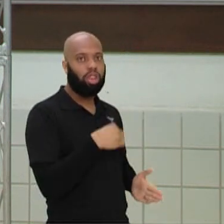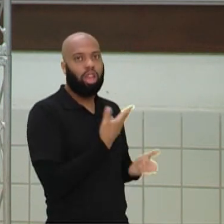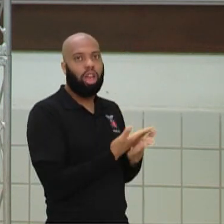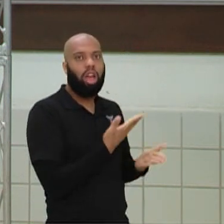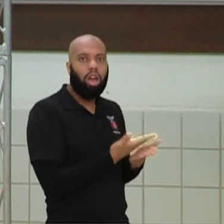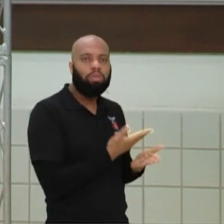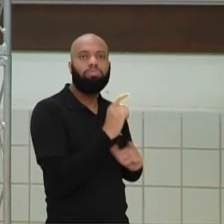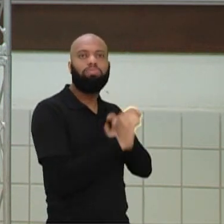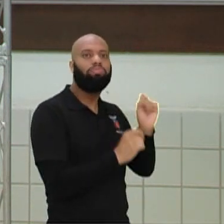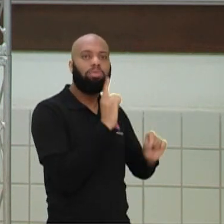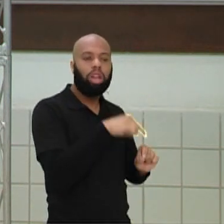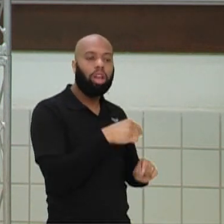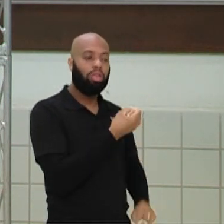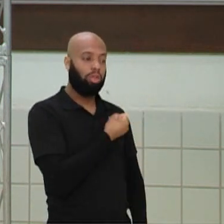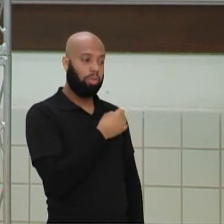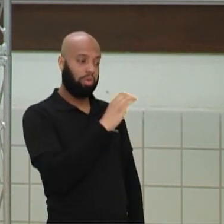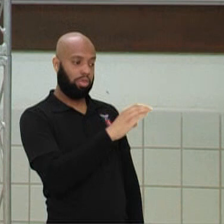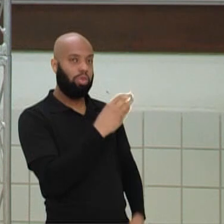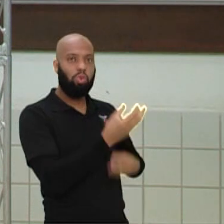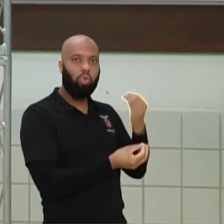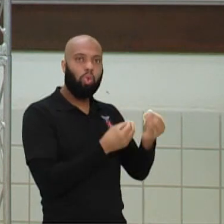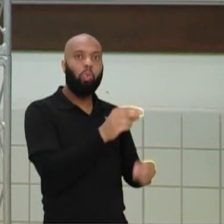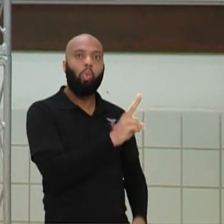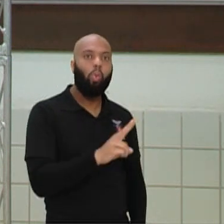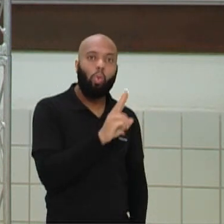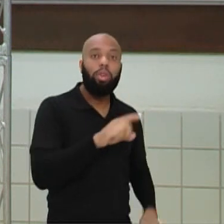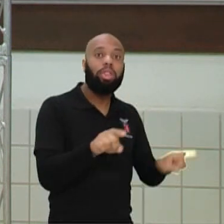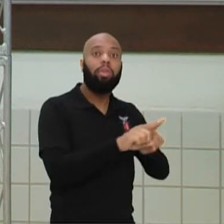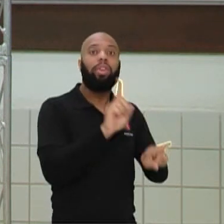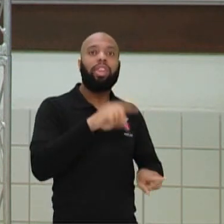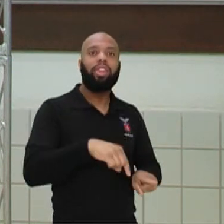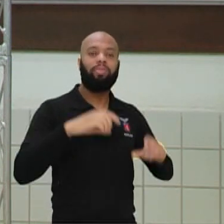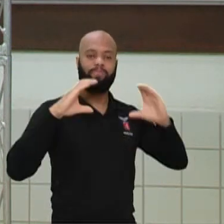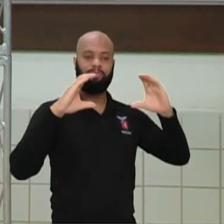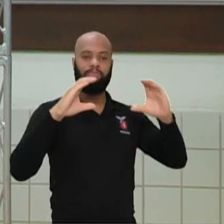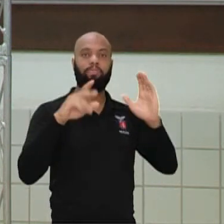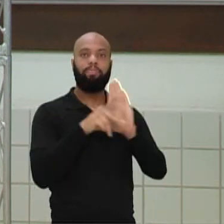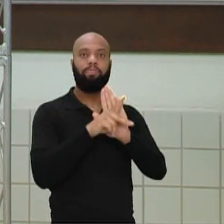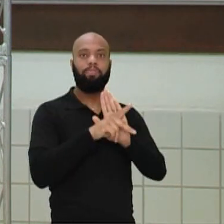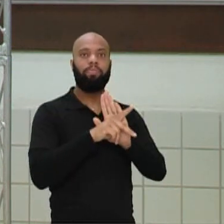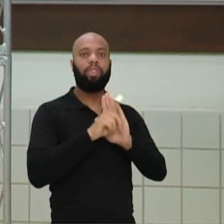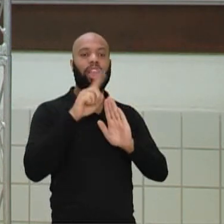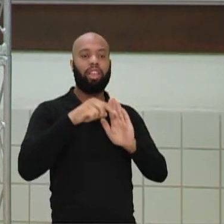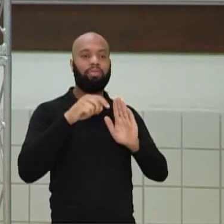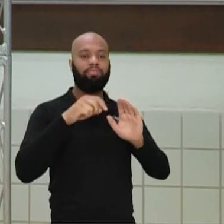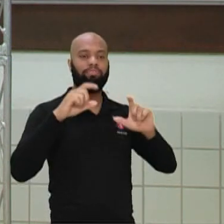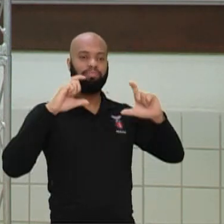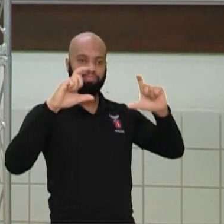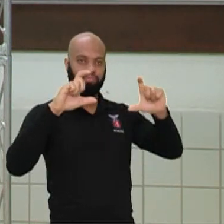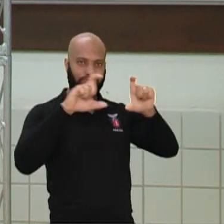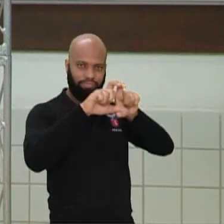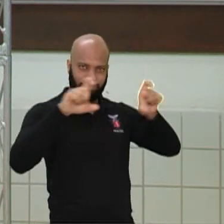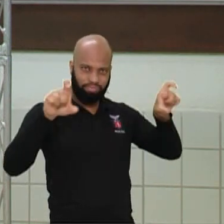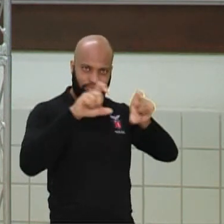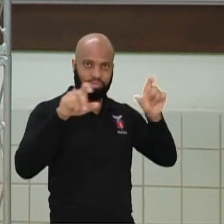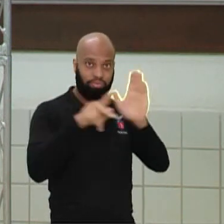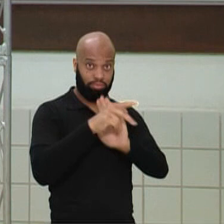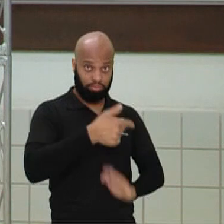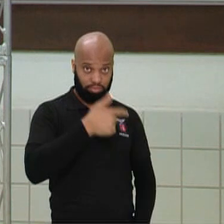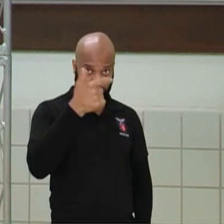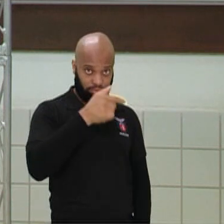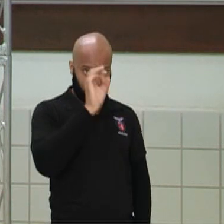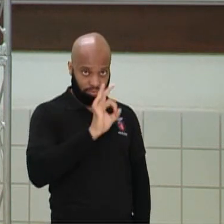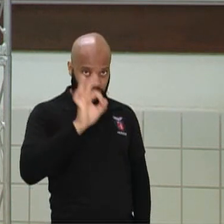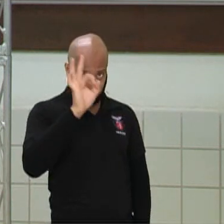complexos, lá, equação de segundo grau, como é que a gente usa os números complexos, para que a sua presença fique registrada. Avise